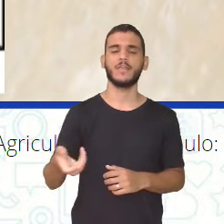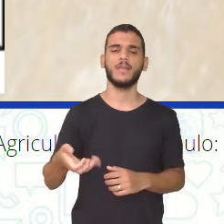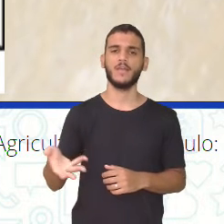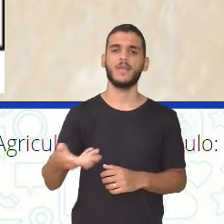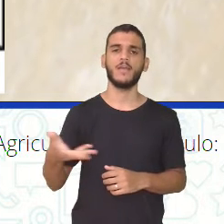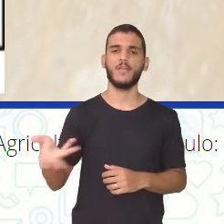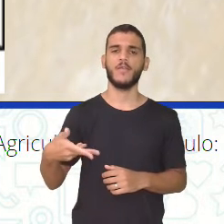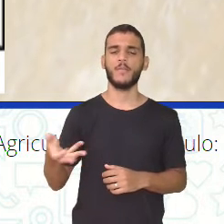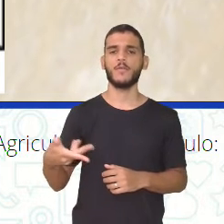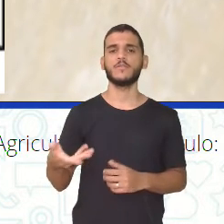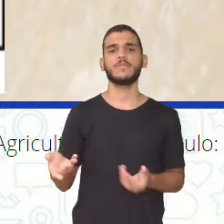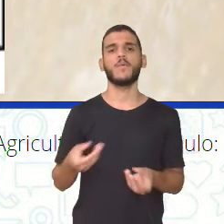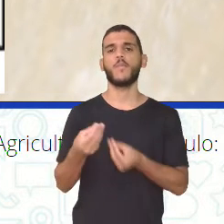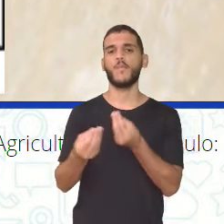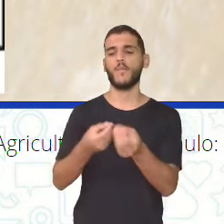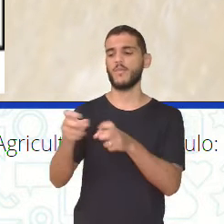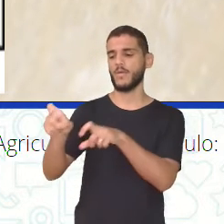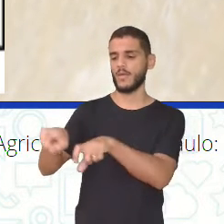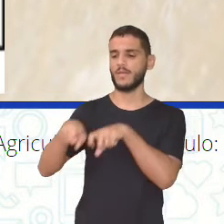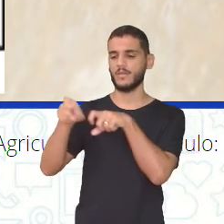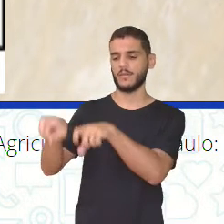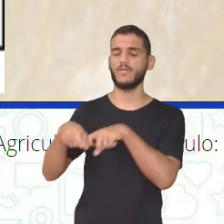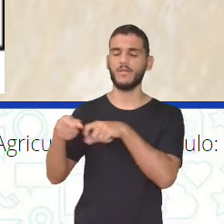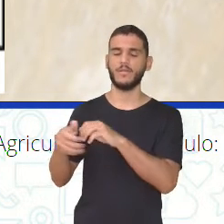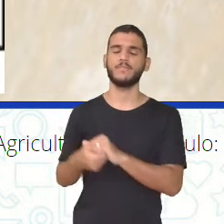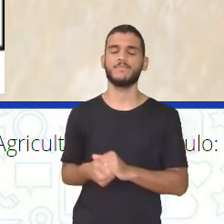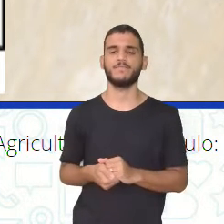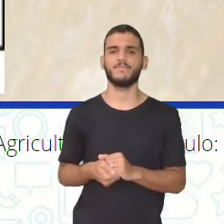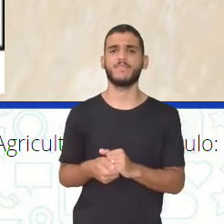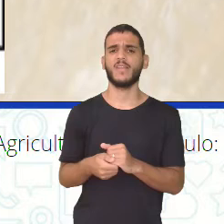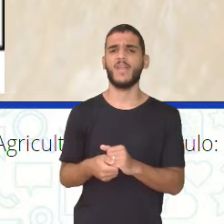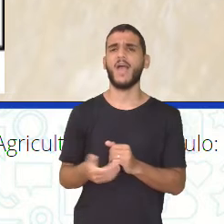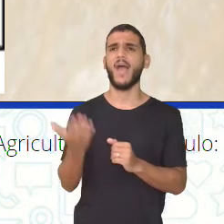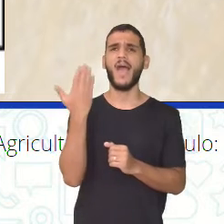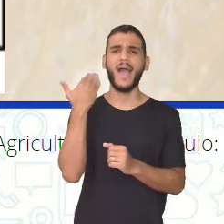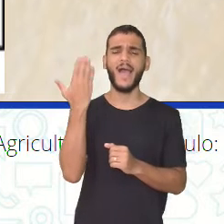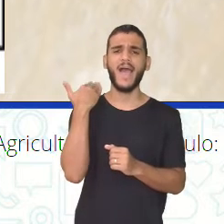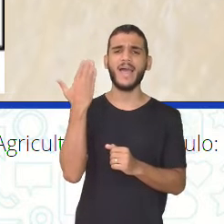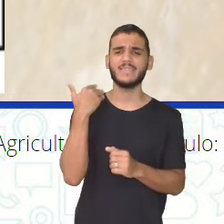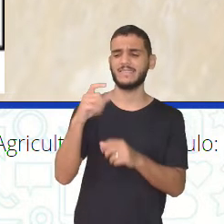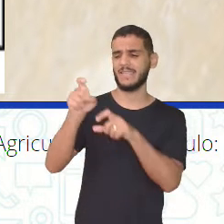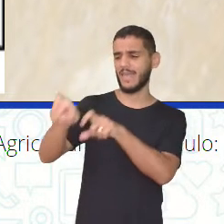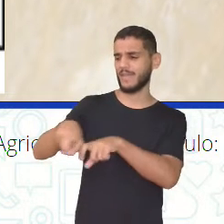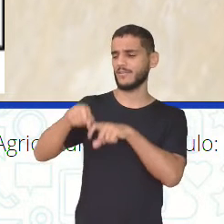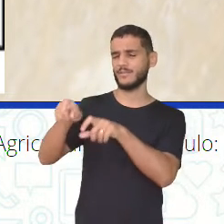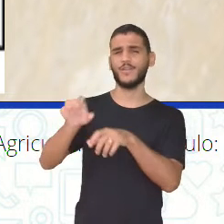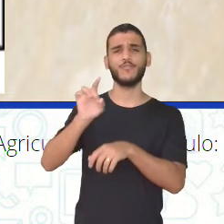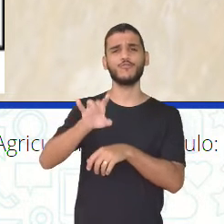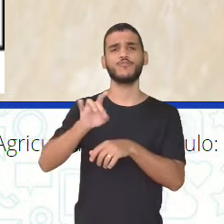Então, antigamente, a agricultura ela era simplesmente